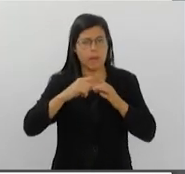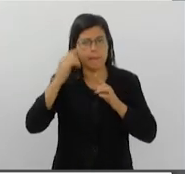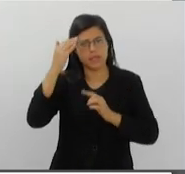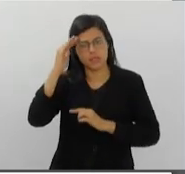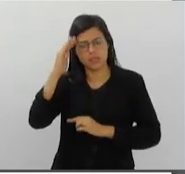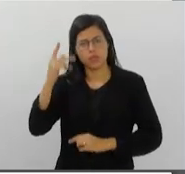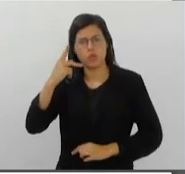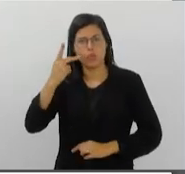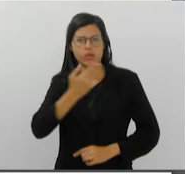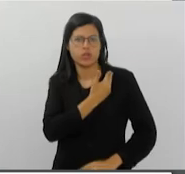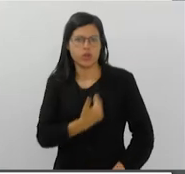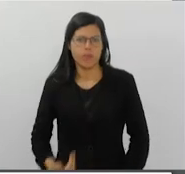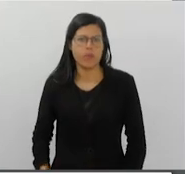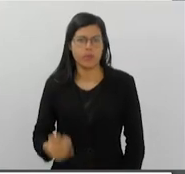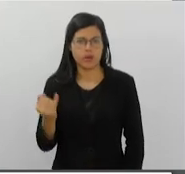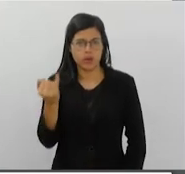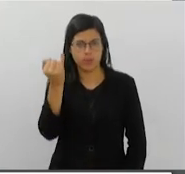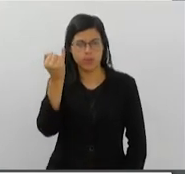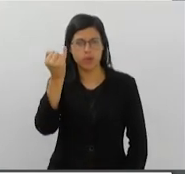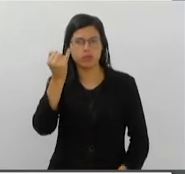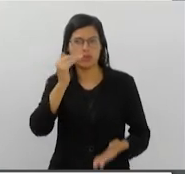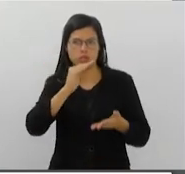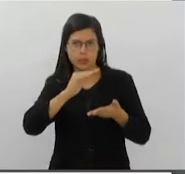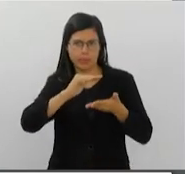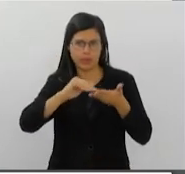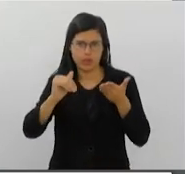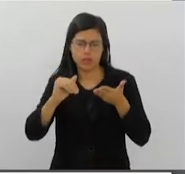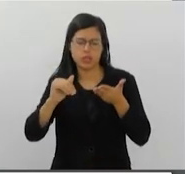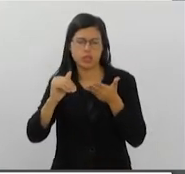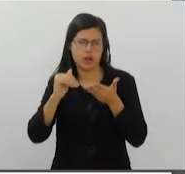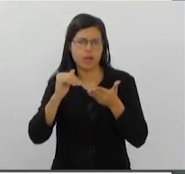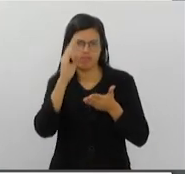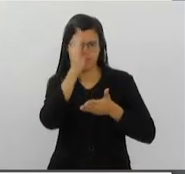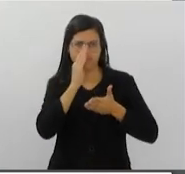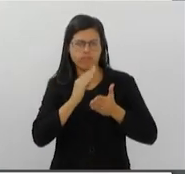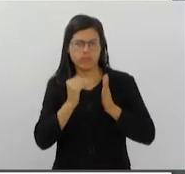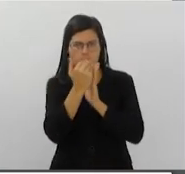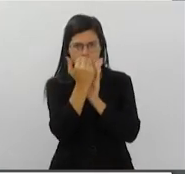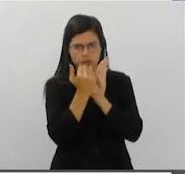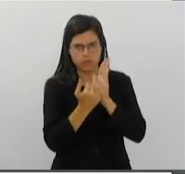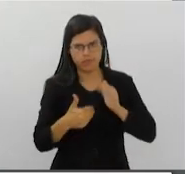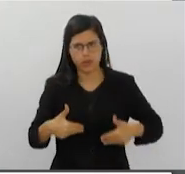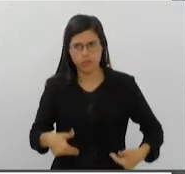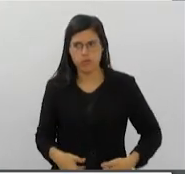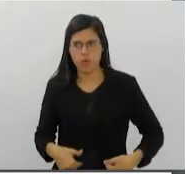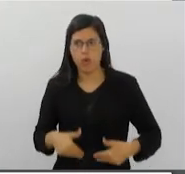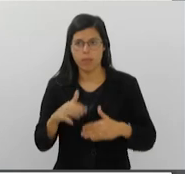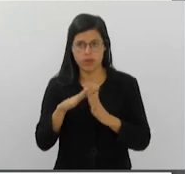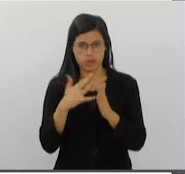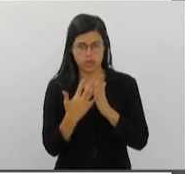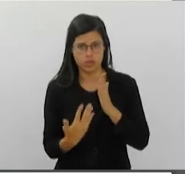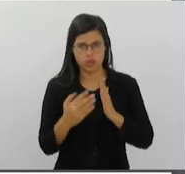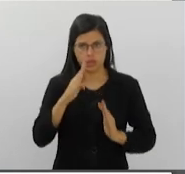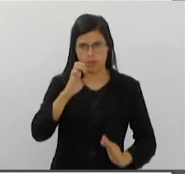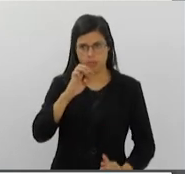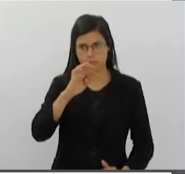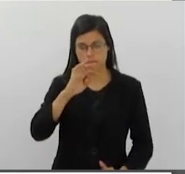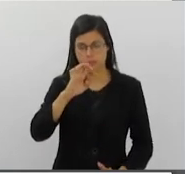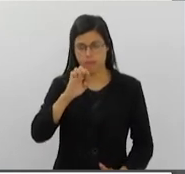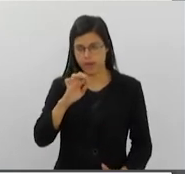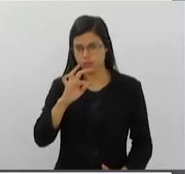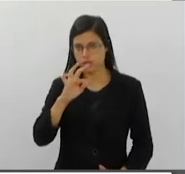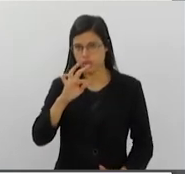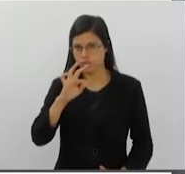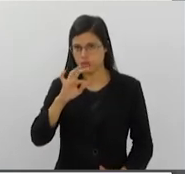as políticas públicas são importantes para retirar o nosso país do mapa da fome. A Agenda Betinho 2020 tinha